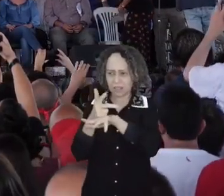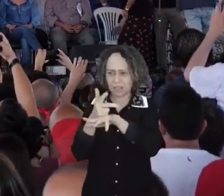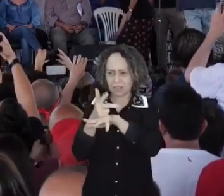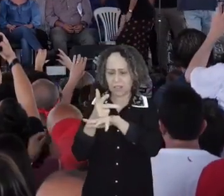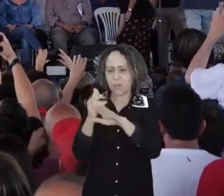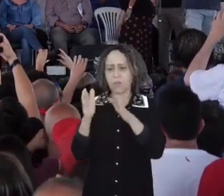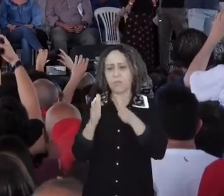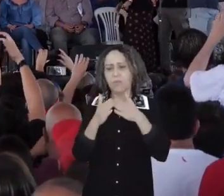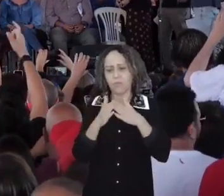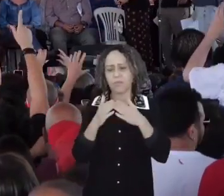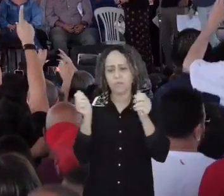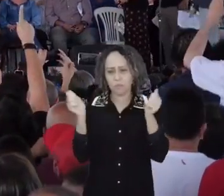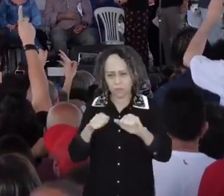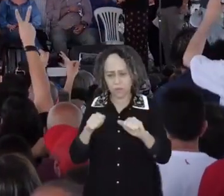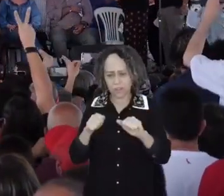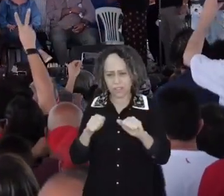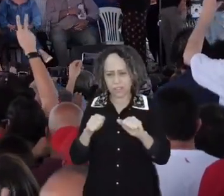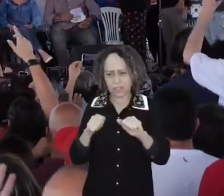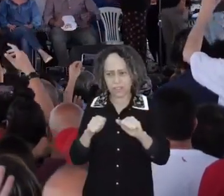aí. Vamos ver.